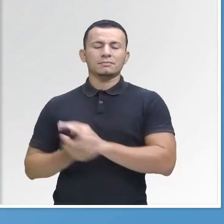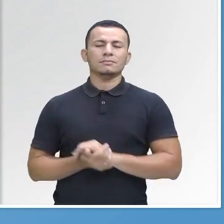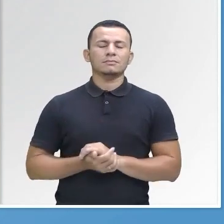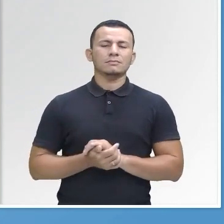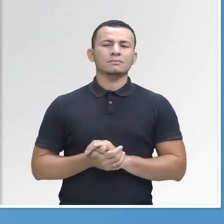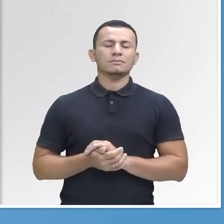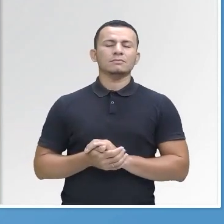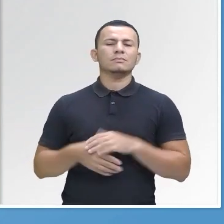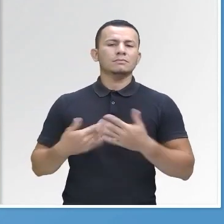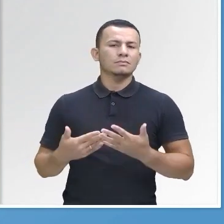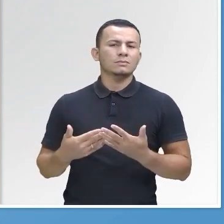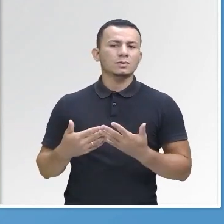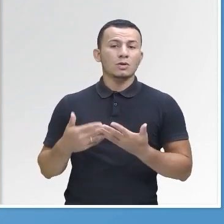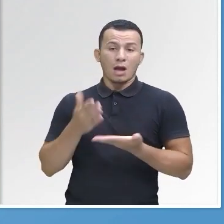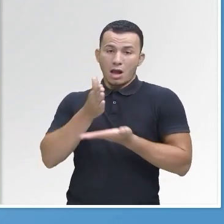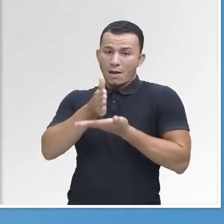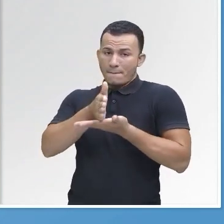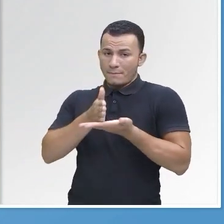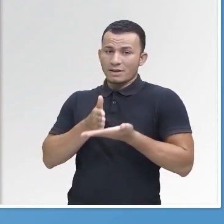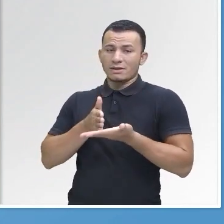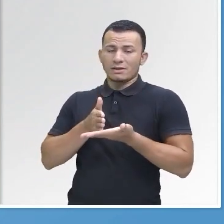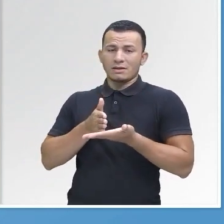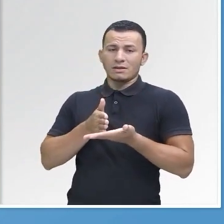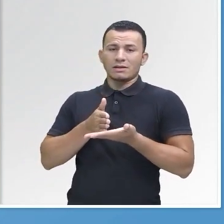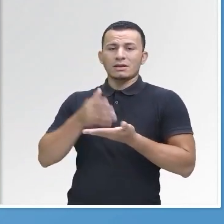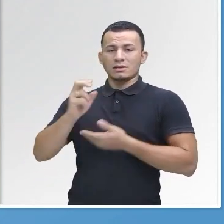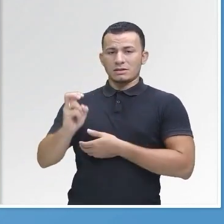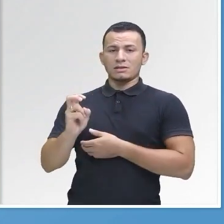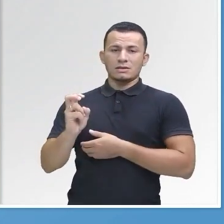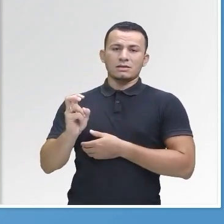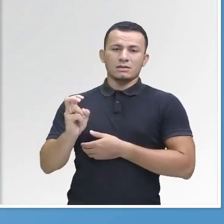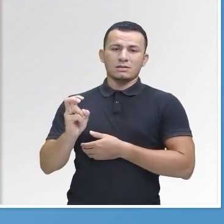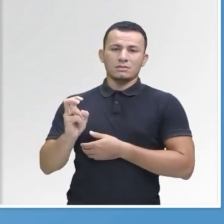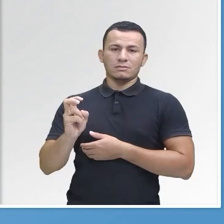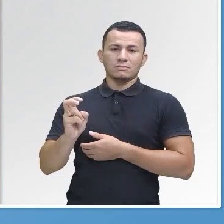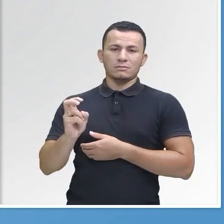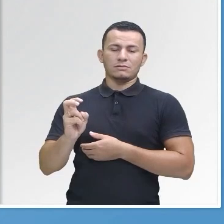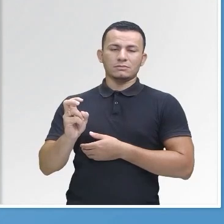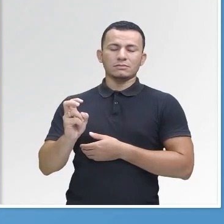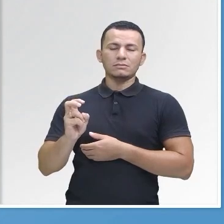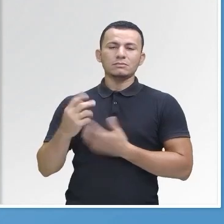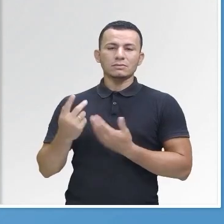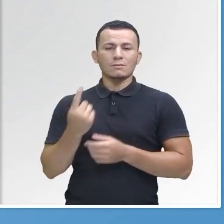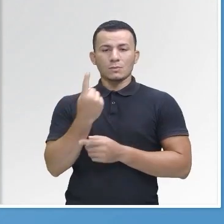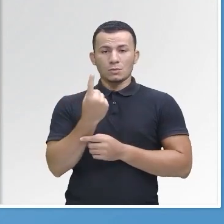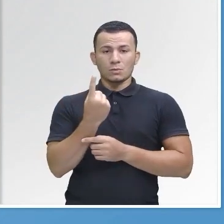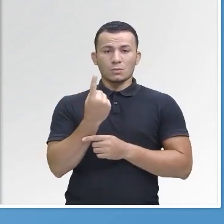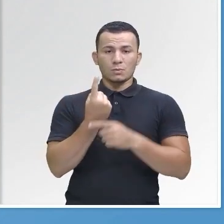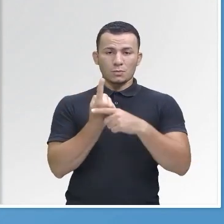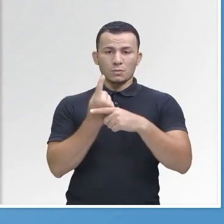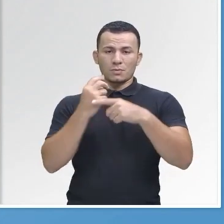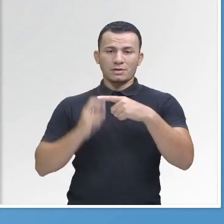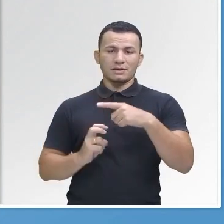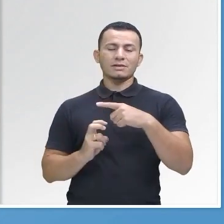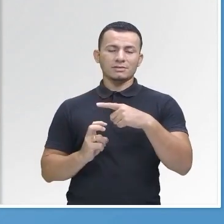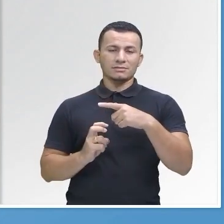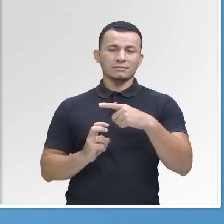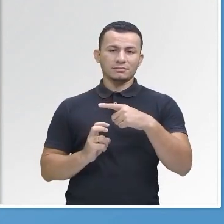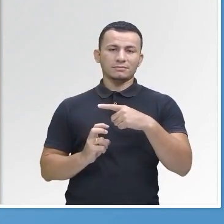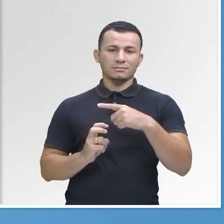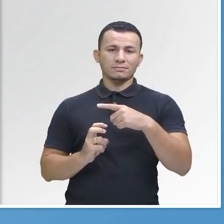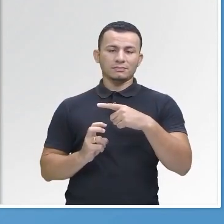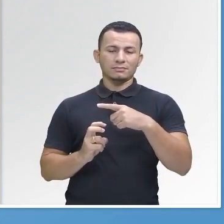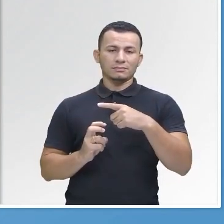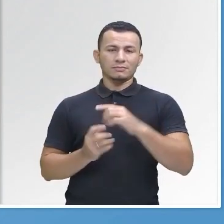quanto? Uma parte de 5, não é verdade? Ou seja, 1/5. Olha aí, ó. O